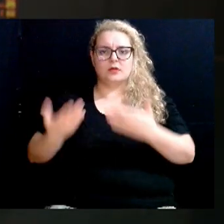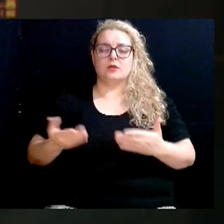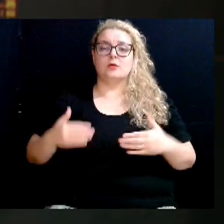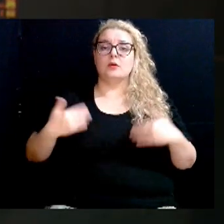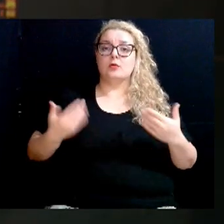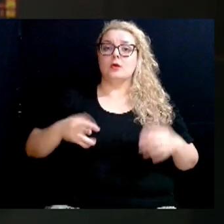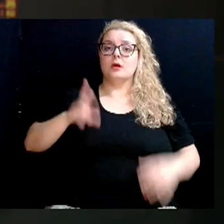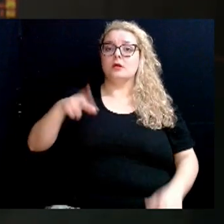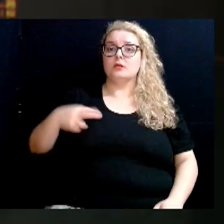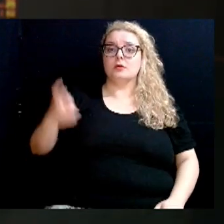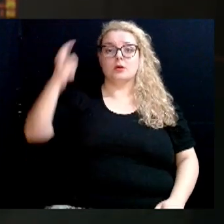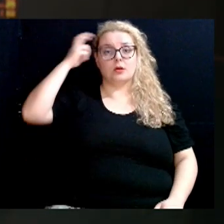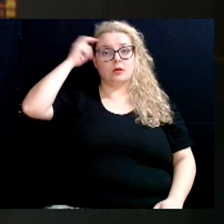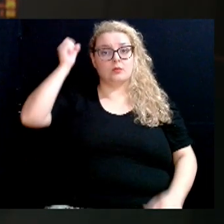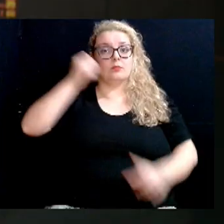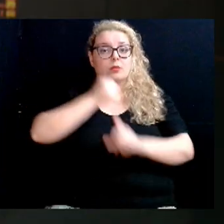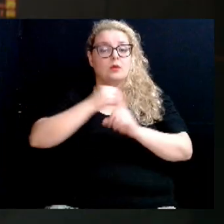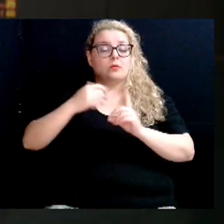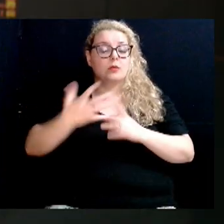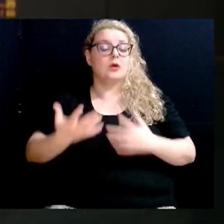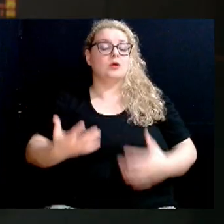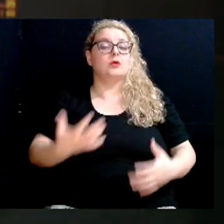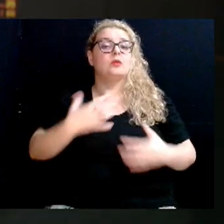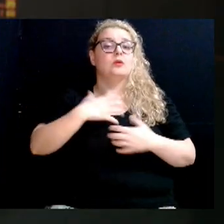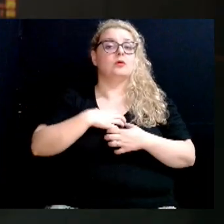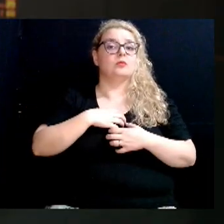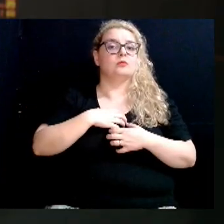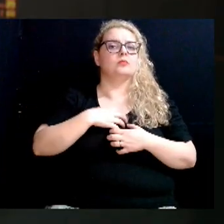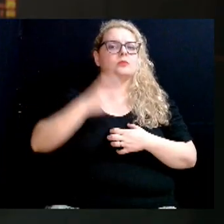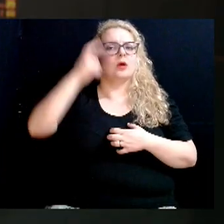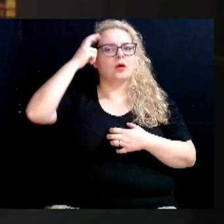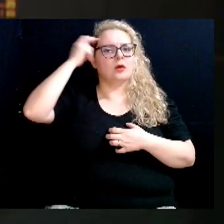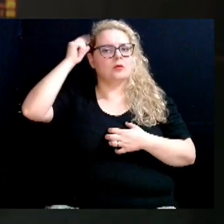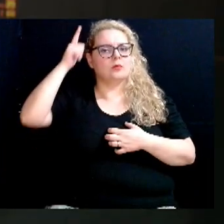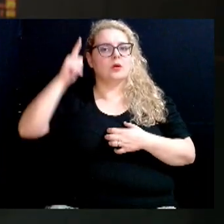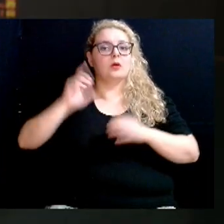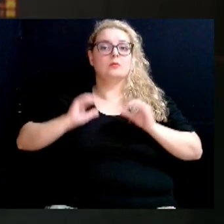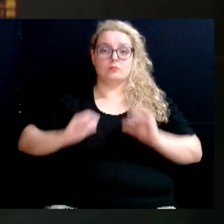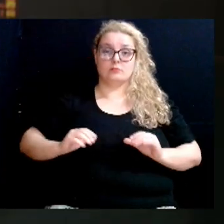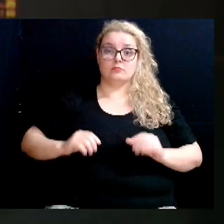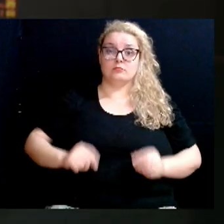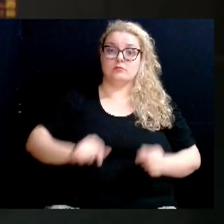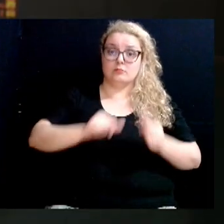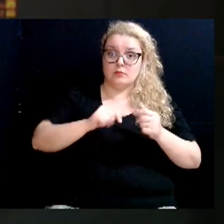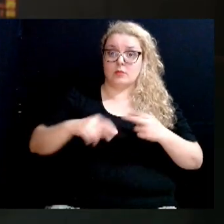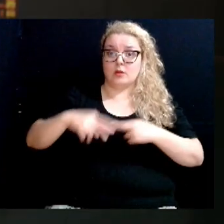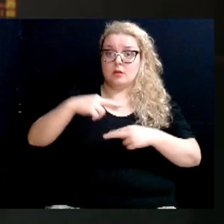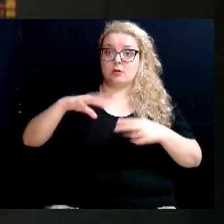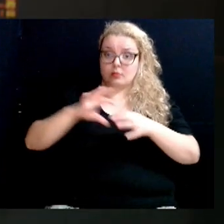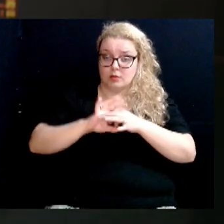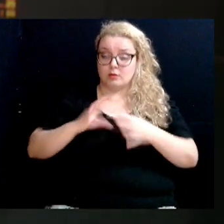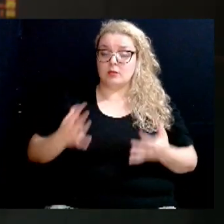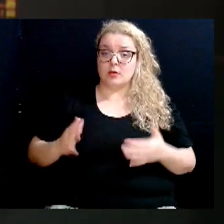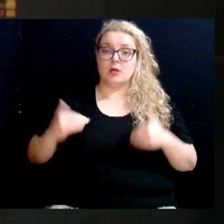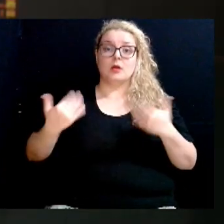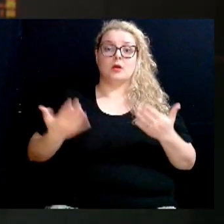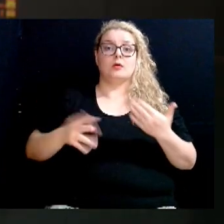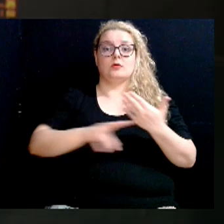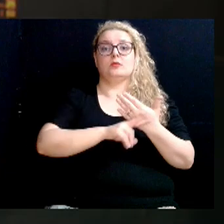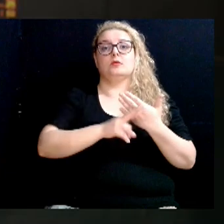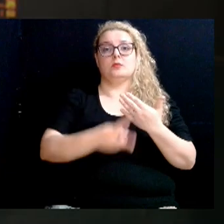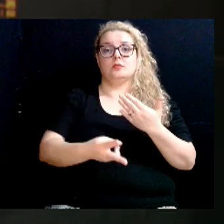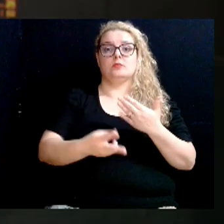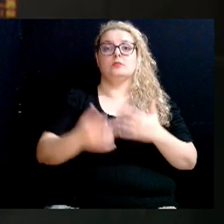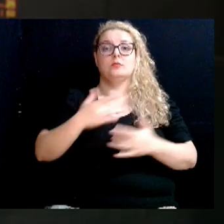culturais, emocionais e comportamentais favorecem esse tipo de vínculo e quais são os seus impactos na saúde